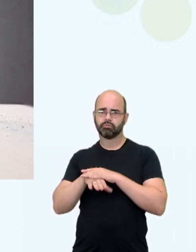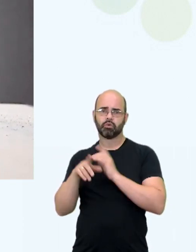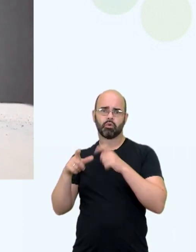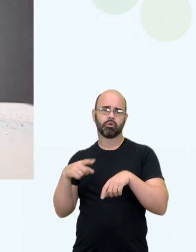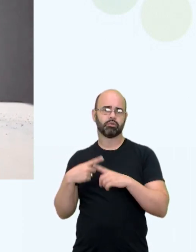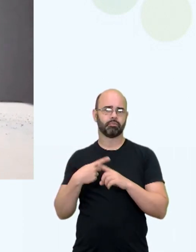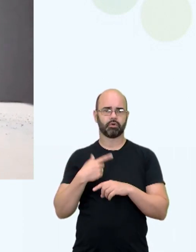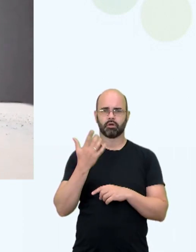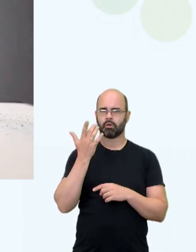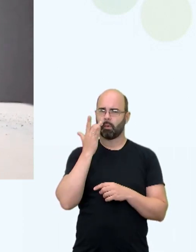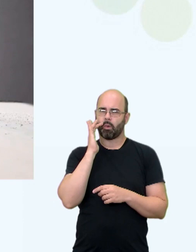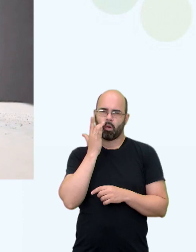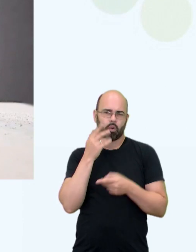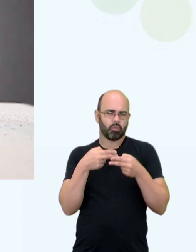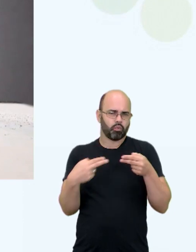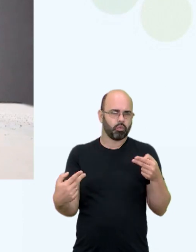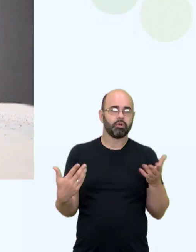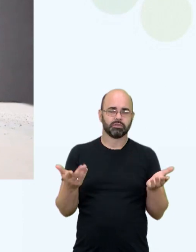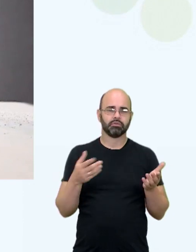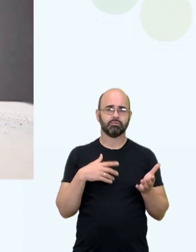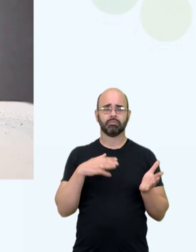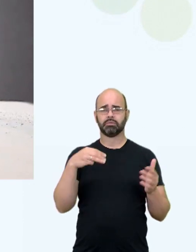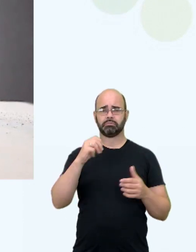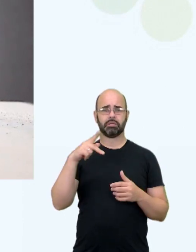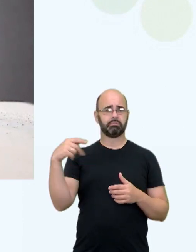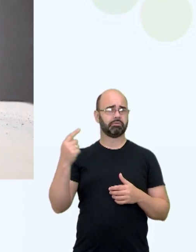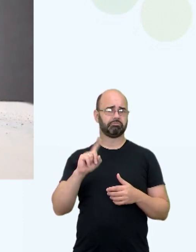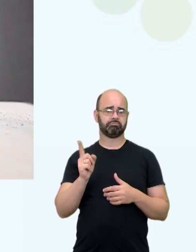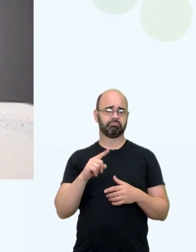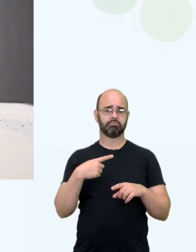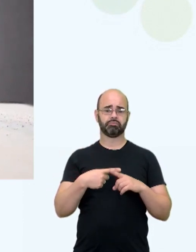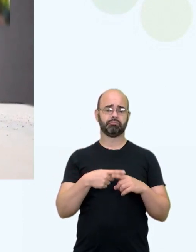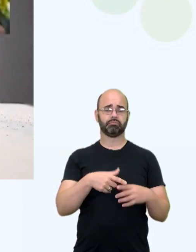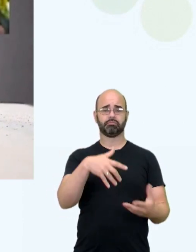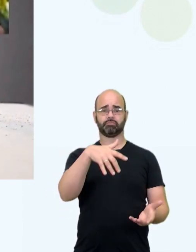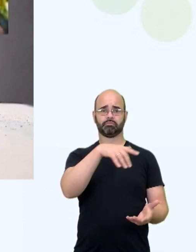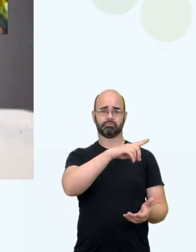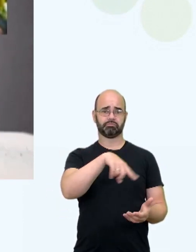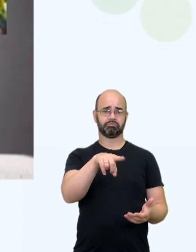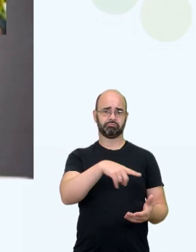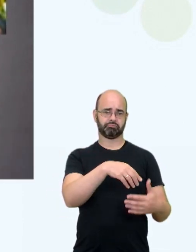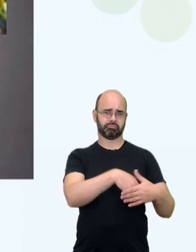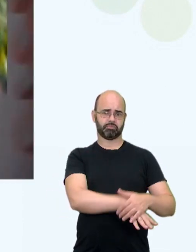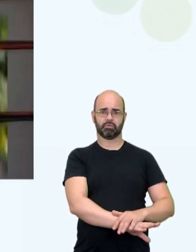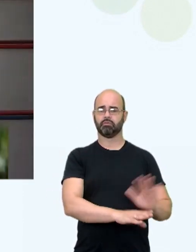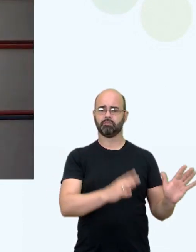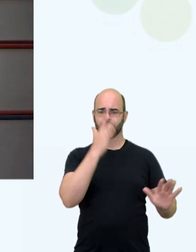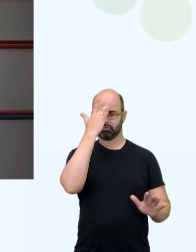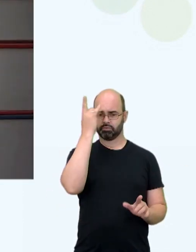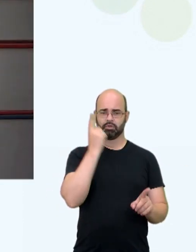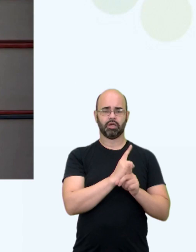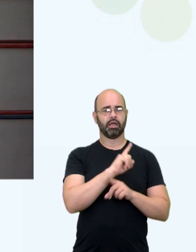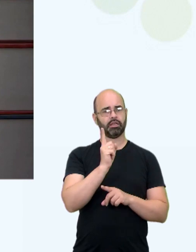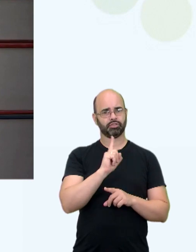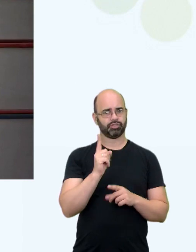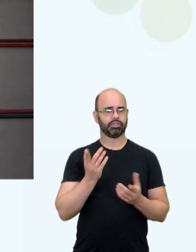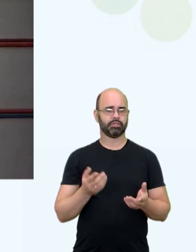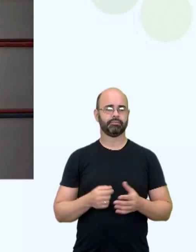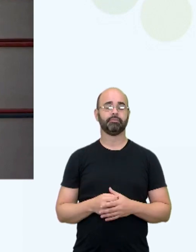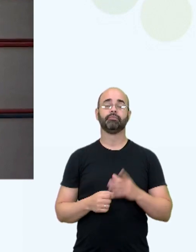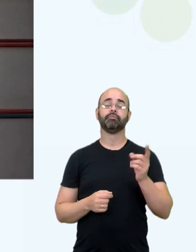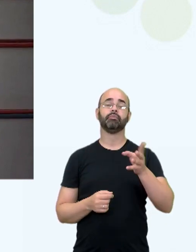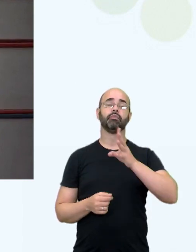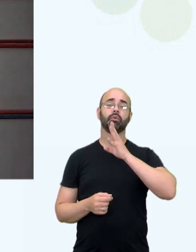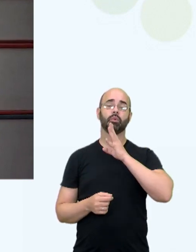ter um tesouro fabuloso e não se ter o mapa? Sem o mapa, o tesouro não existe de fato. Chegar a determinado conhecimento nem sempre é